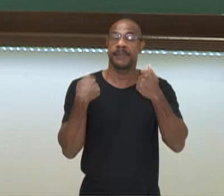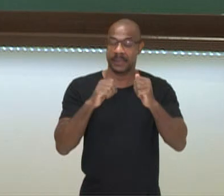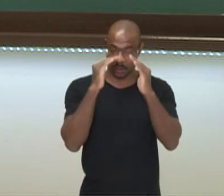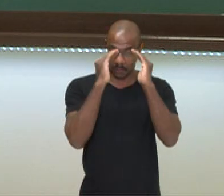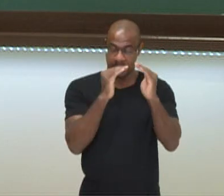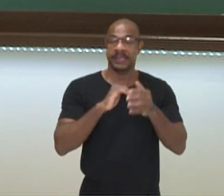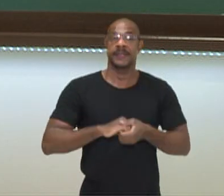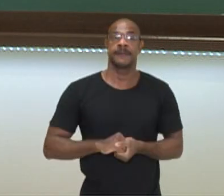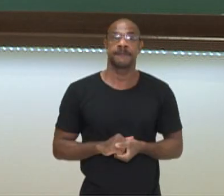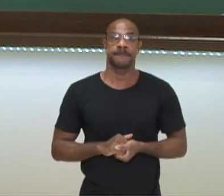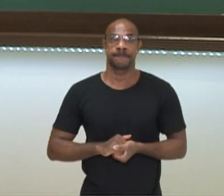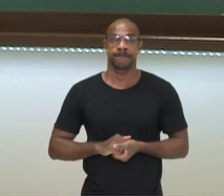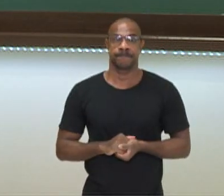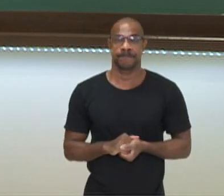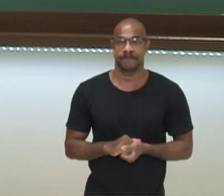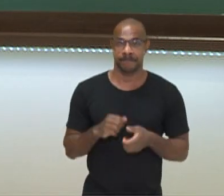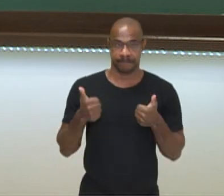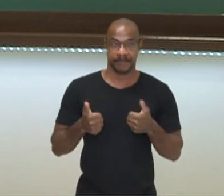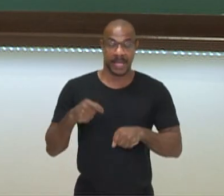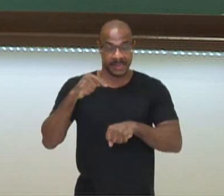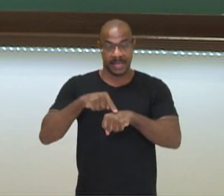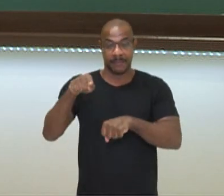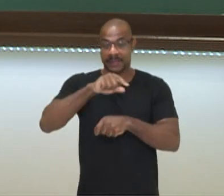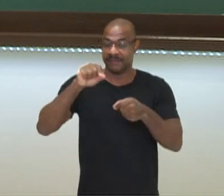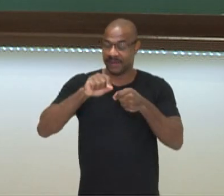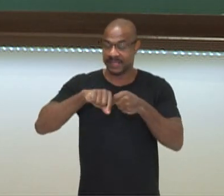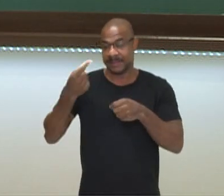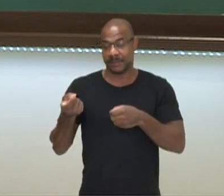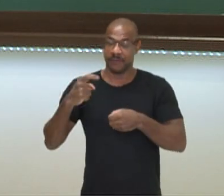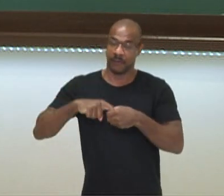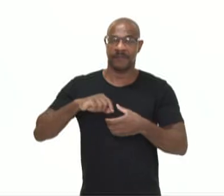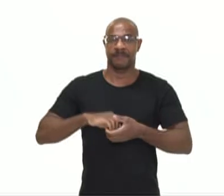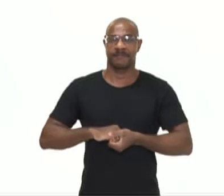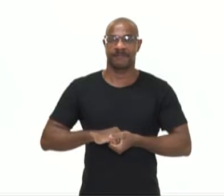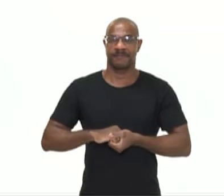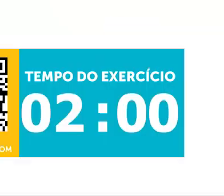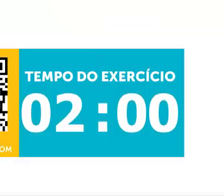às ordens das operações. Vou dar um tempo para vocês e a gente já volta.